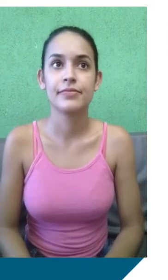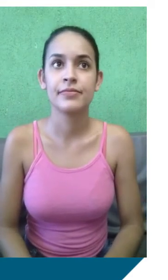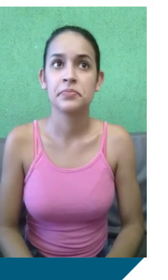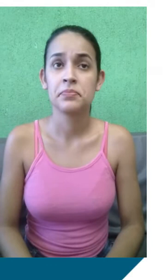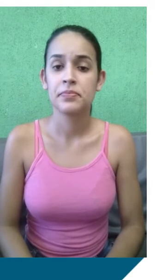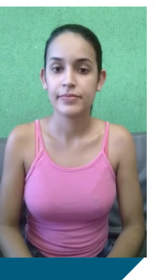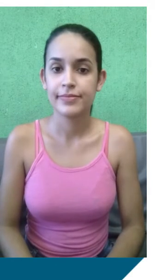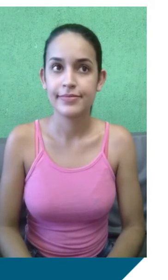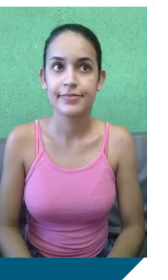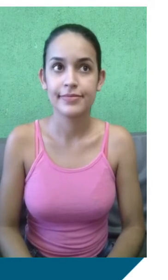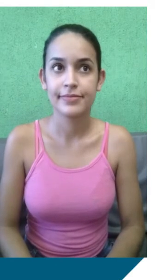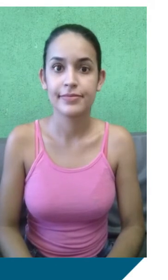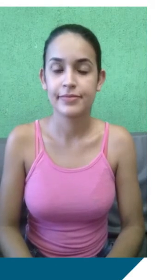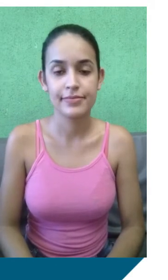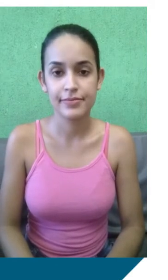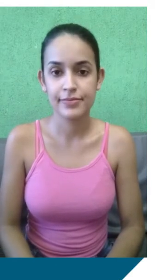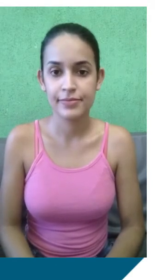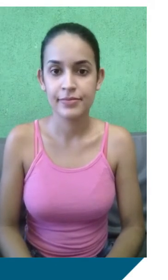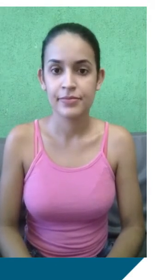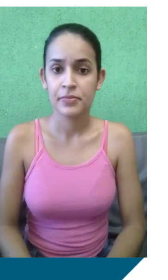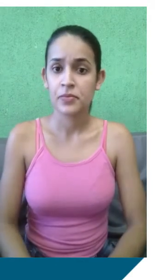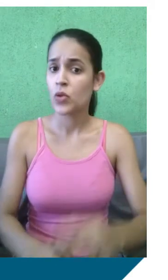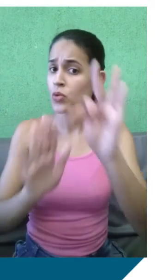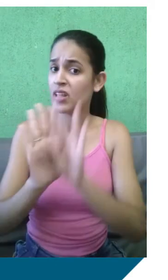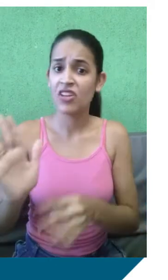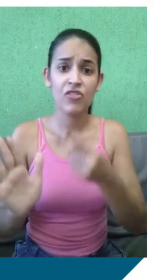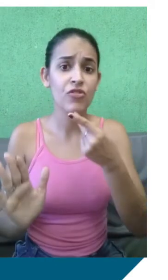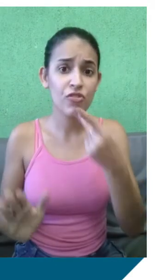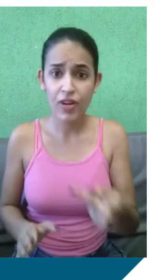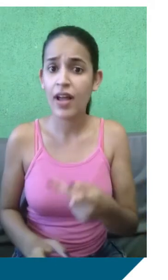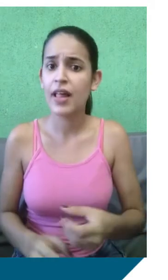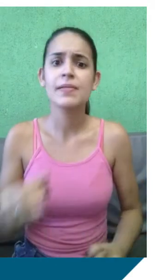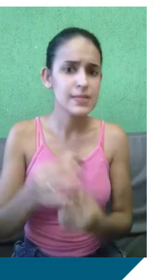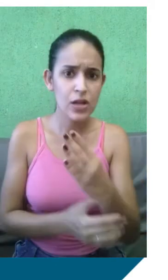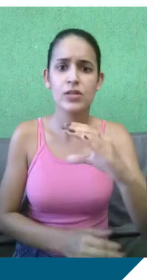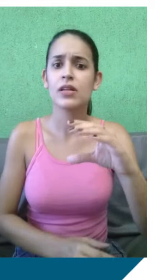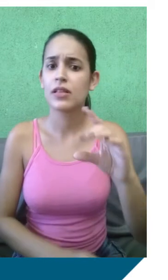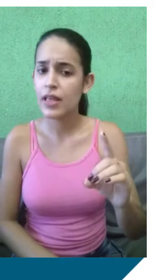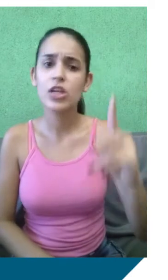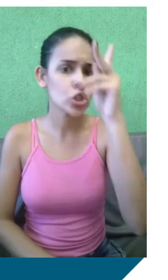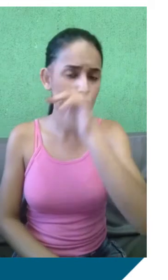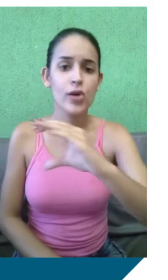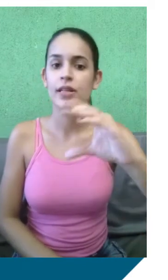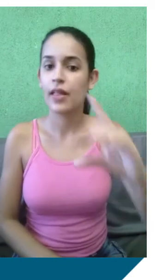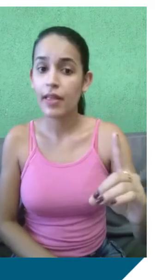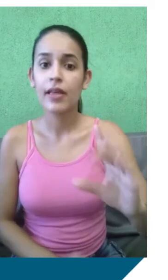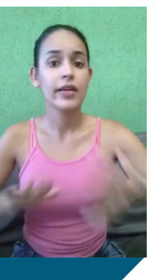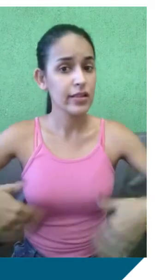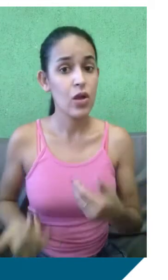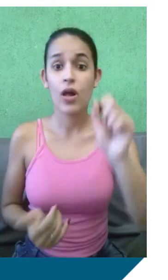que parece se adequar bastante ao gênero textual notícia. Um outro elemento textual importante é o